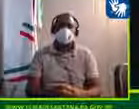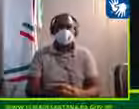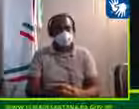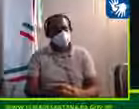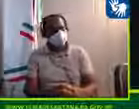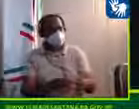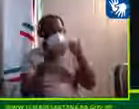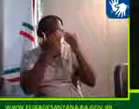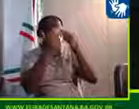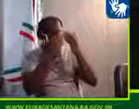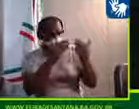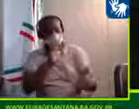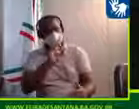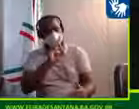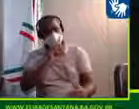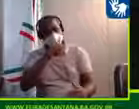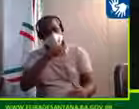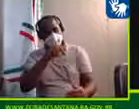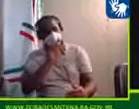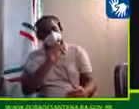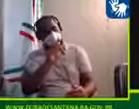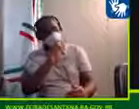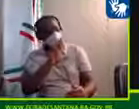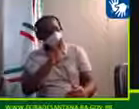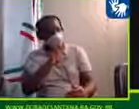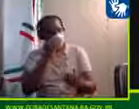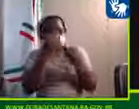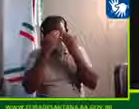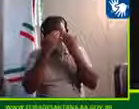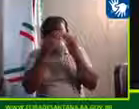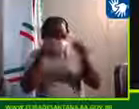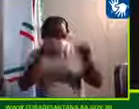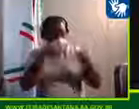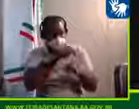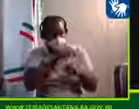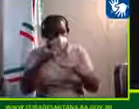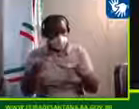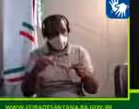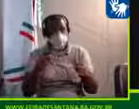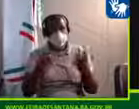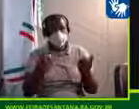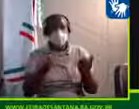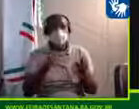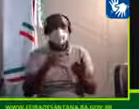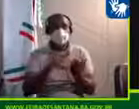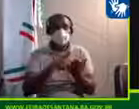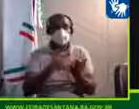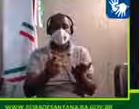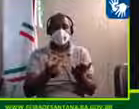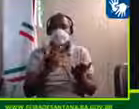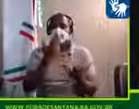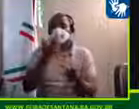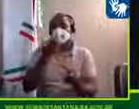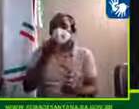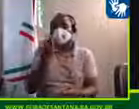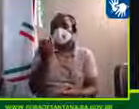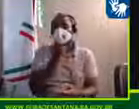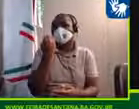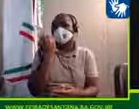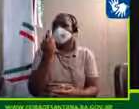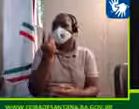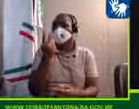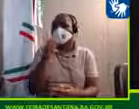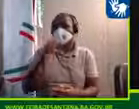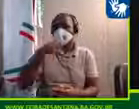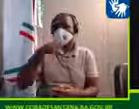Quero agradecer a Dandara aí pela participação, desejar ótima semana. O jornalista Ramurabi Dias tem mais uma pergunta e